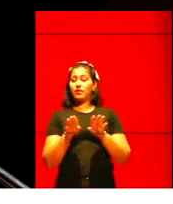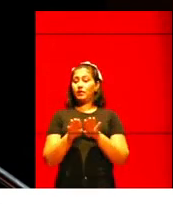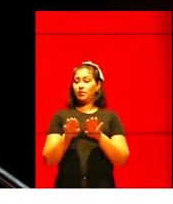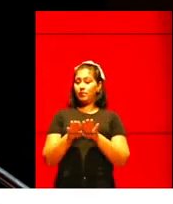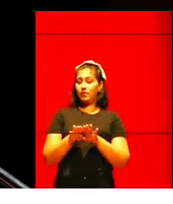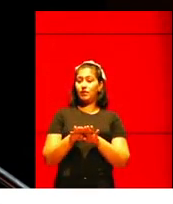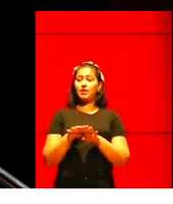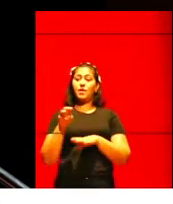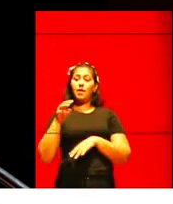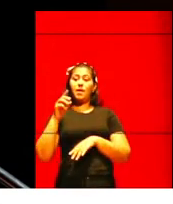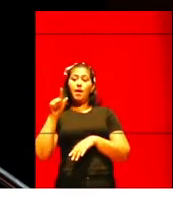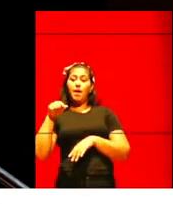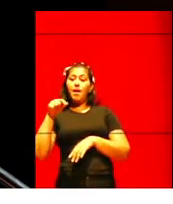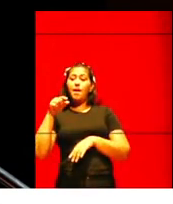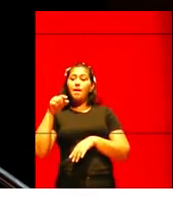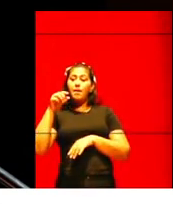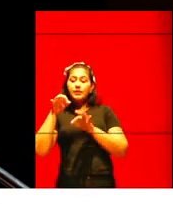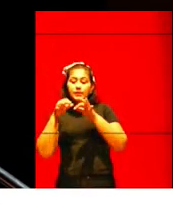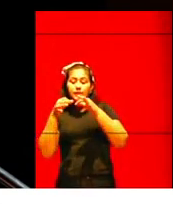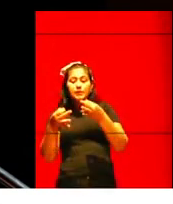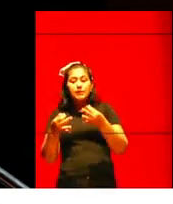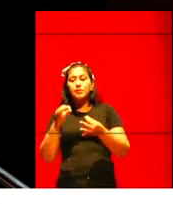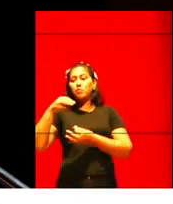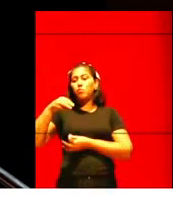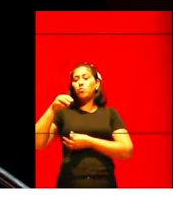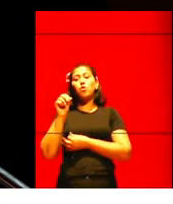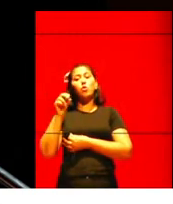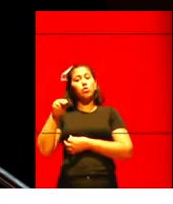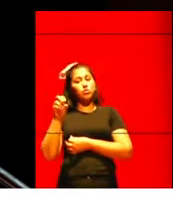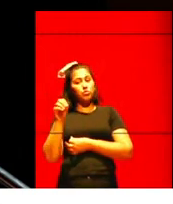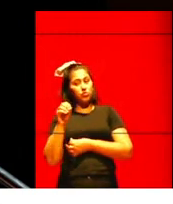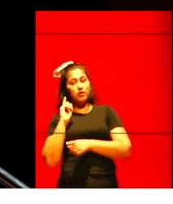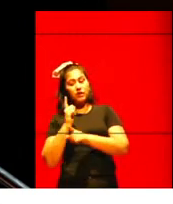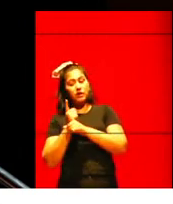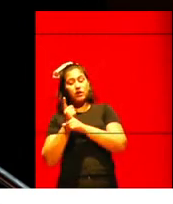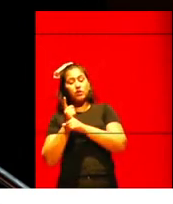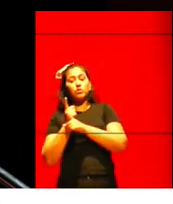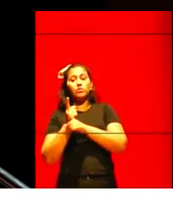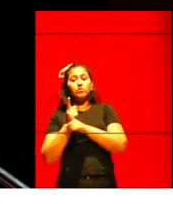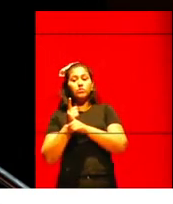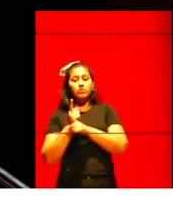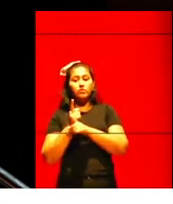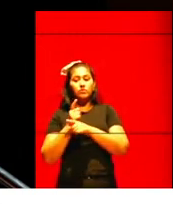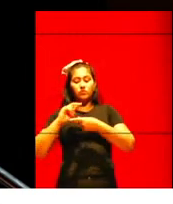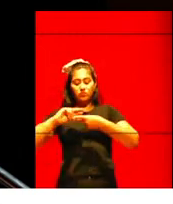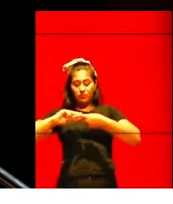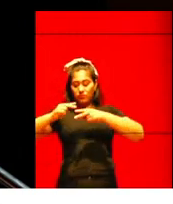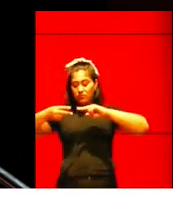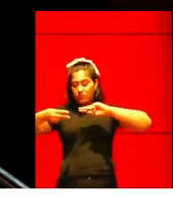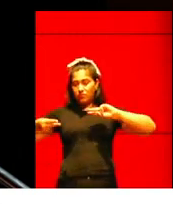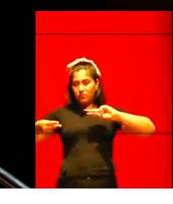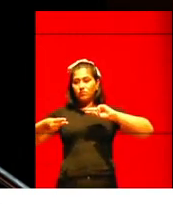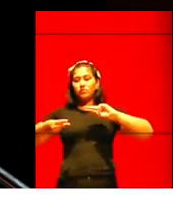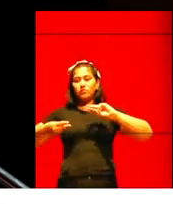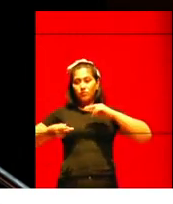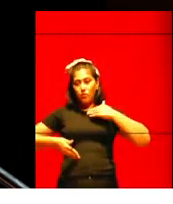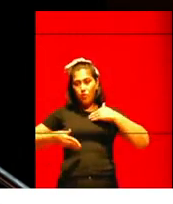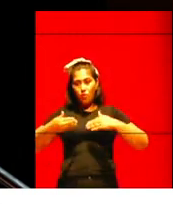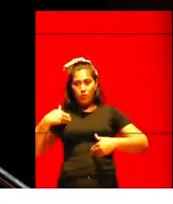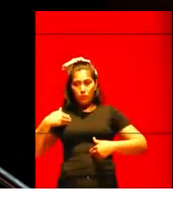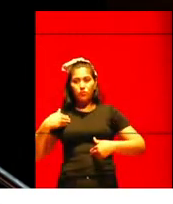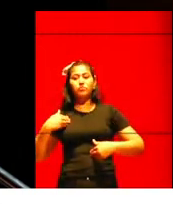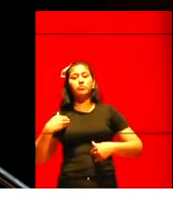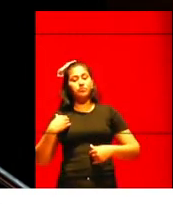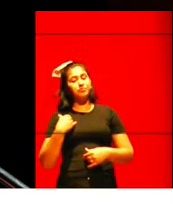monossacarídeo de 5 carbonos, nós encontramos no DNA, muito bem, vocês estão afiados, muito